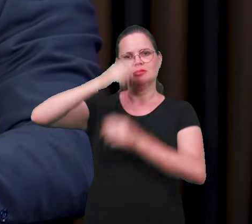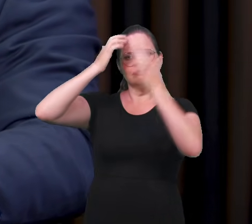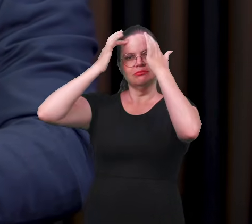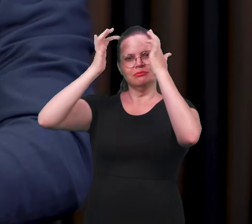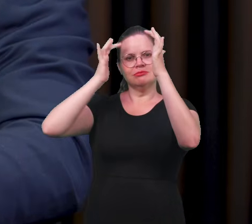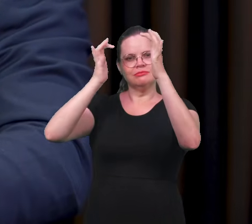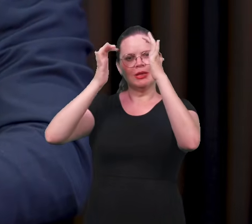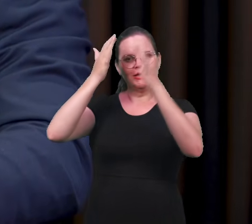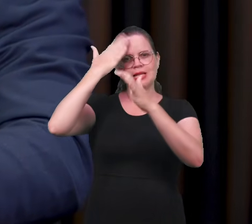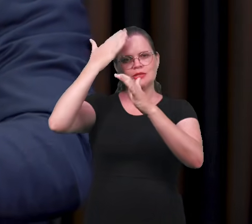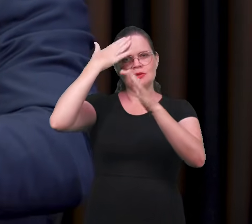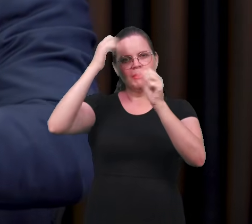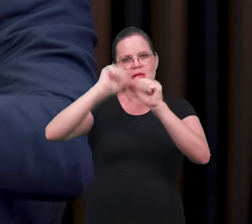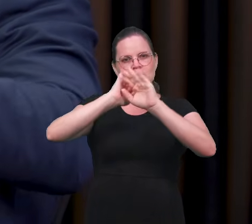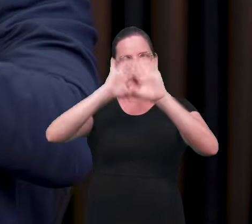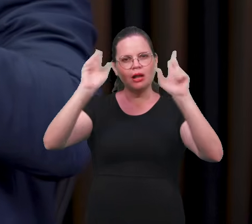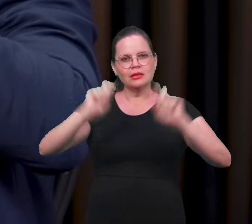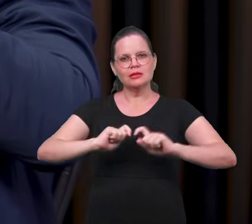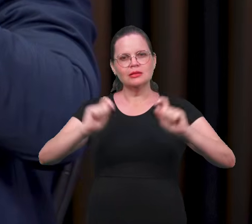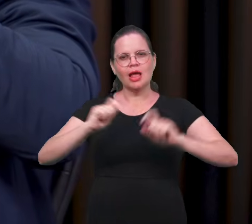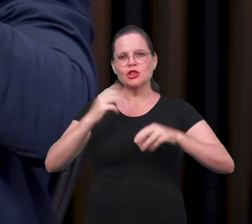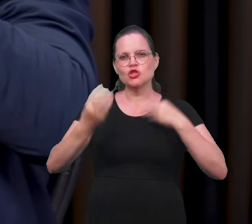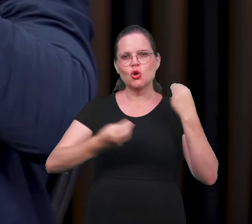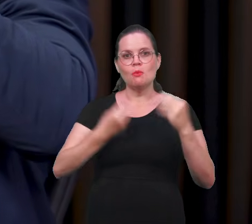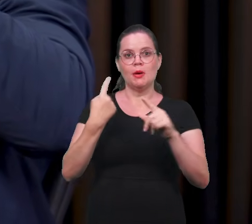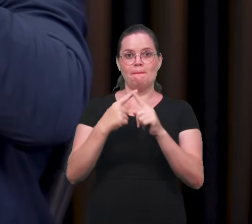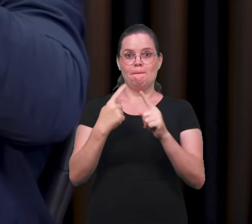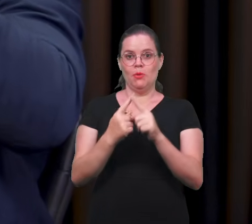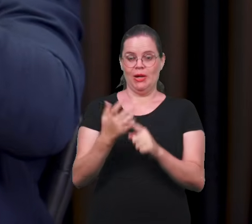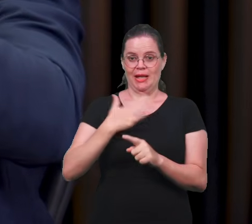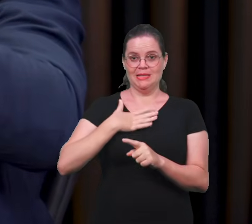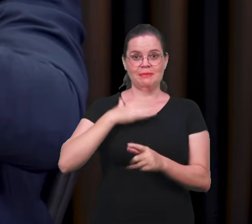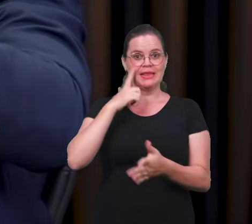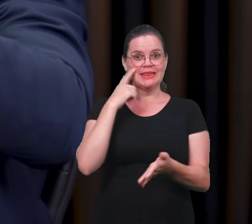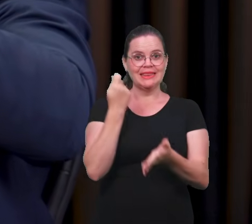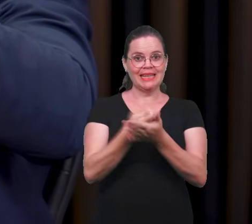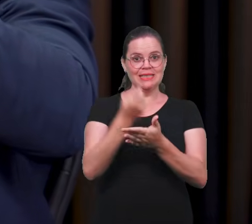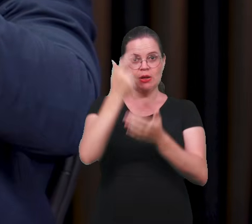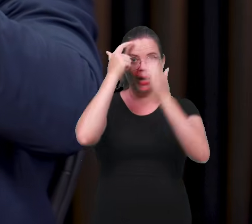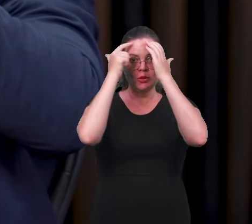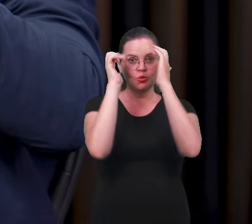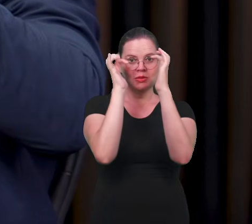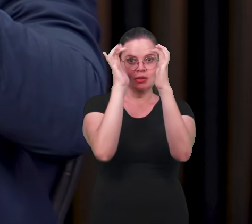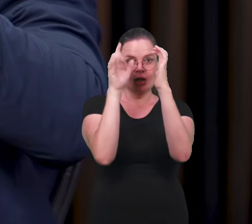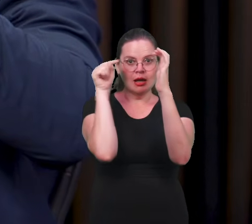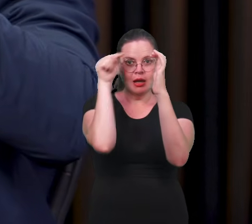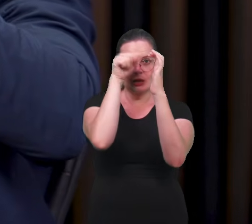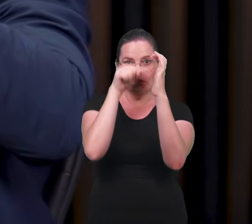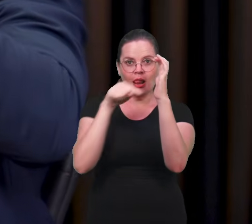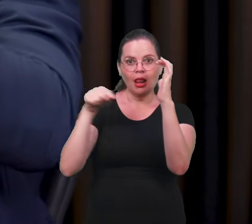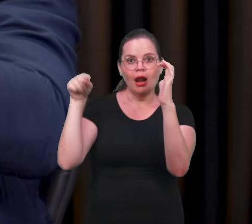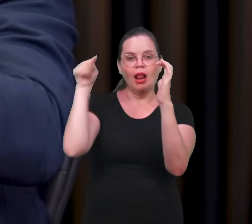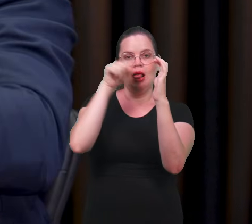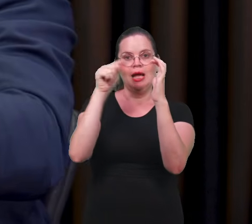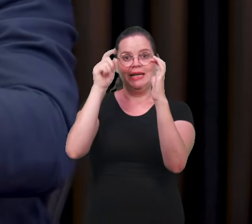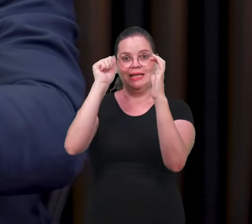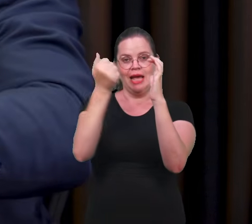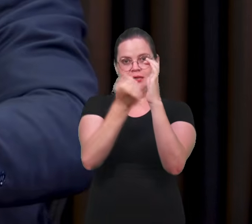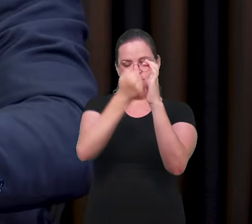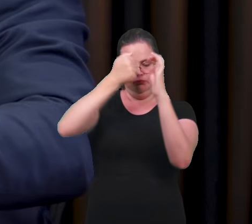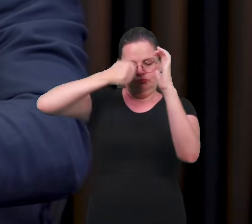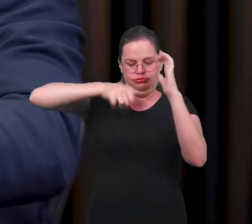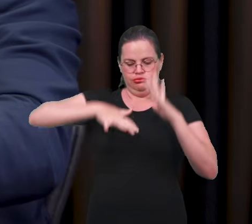o nosso entendimento, da onde procede as nossas decisões, aonde modula o nosso